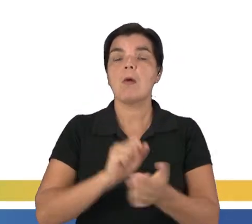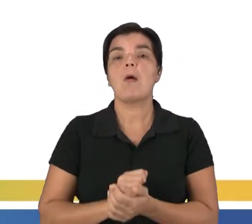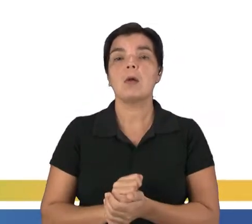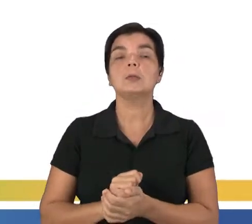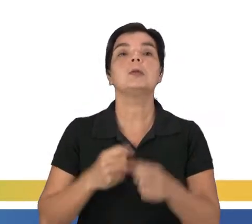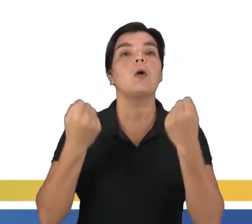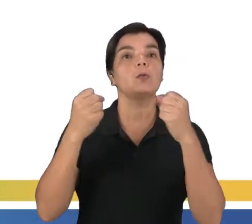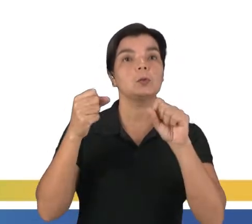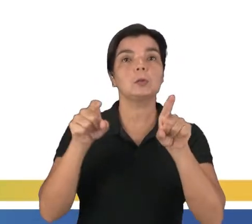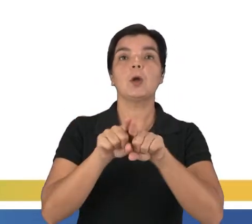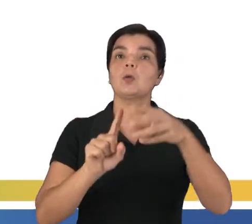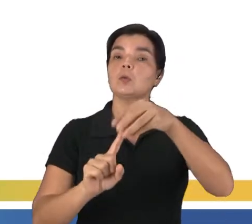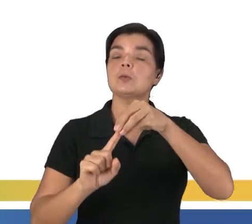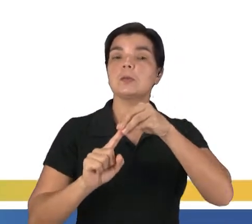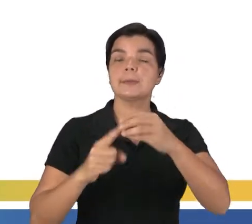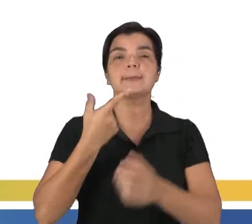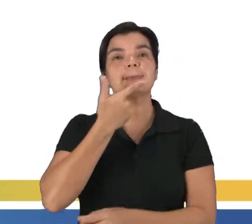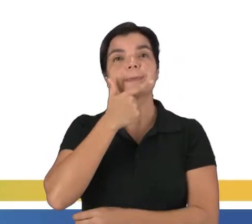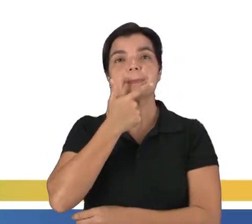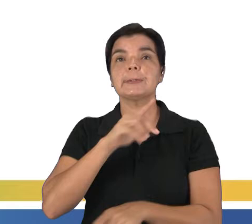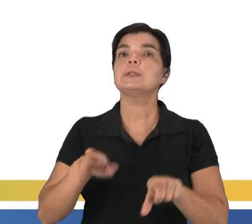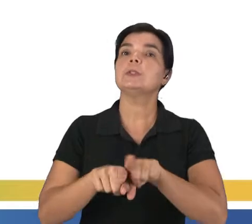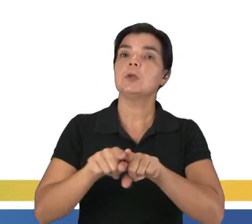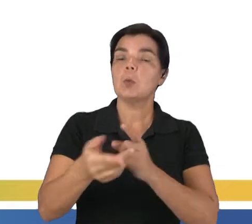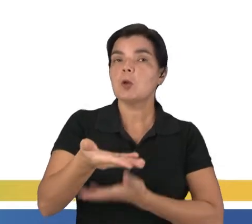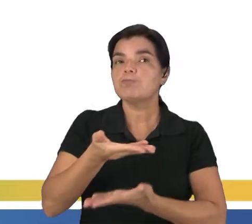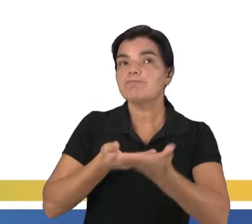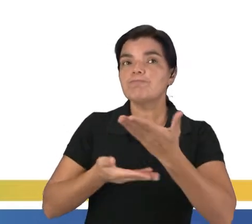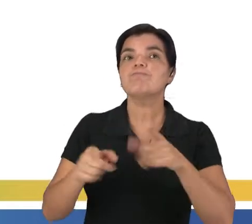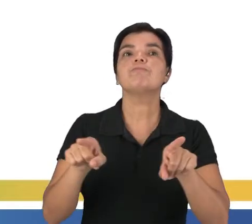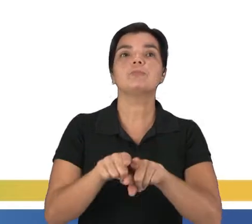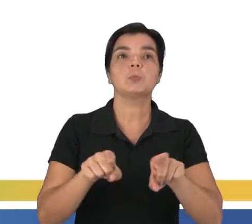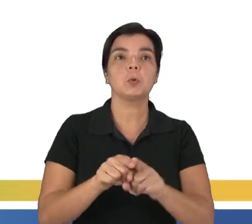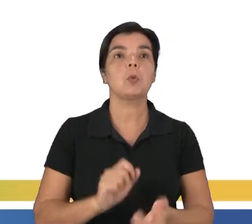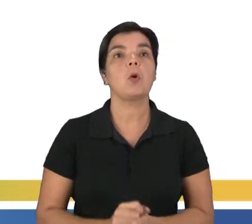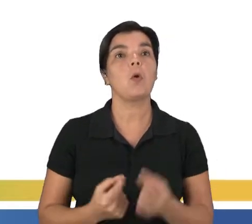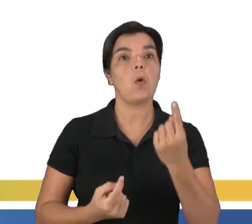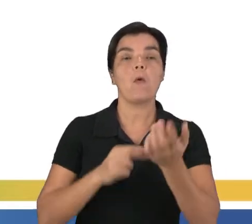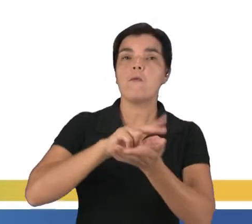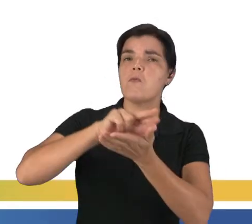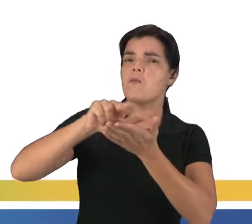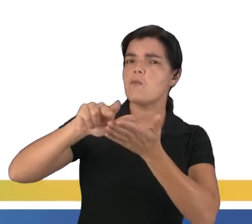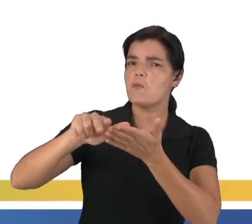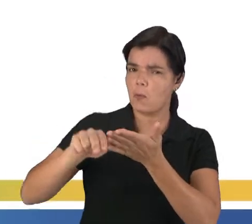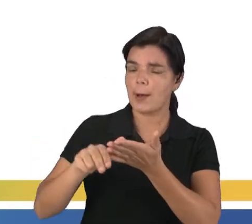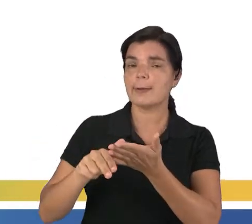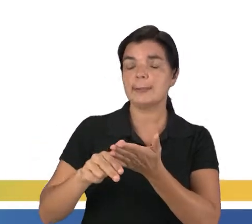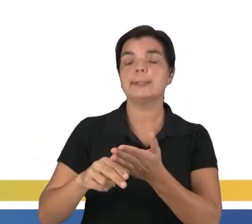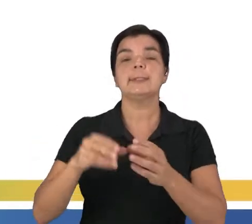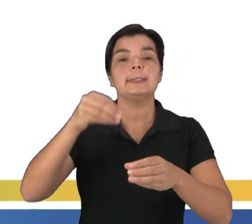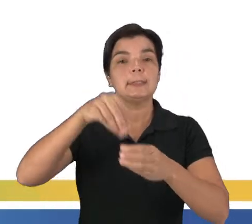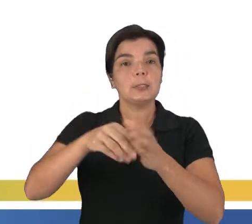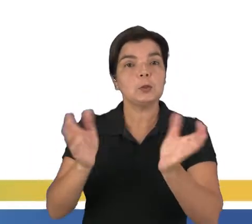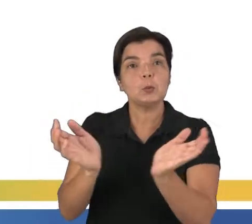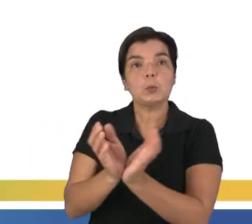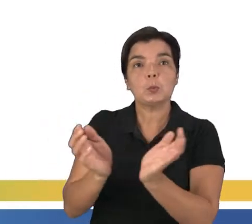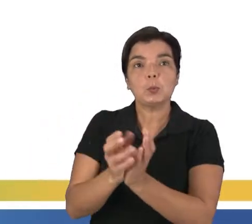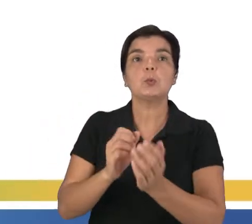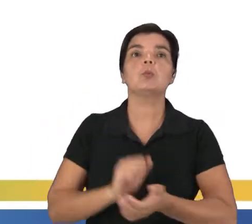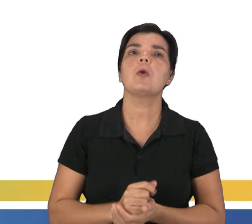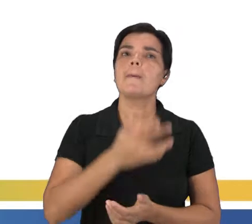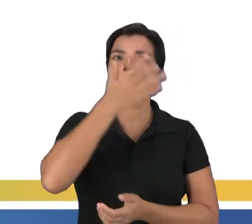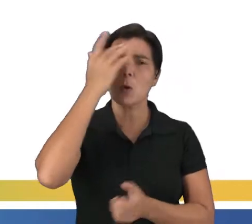cuja natureza ou finalidade é a diversão ou entretenimento. Uma ou várias atividades recreativas